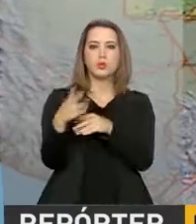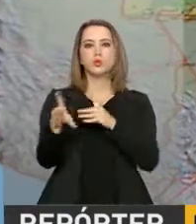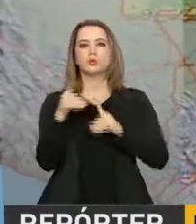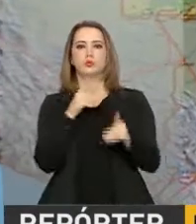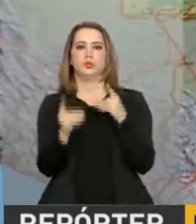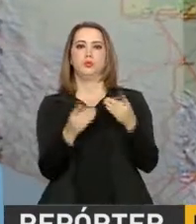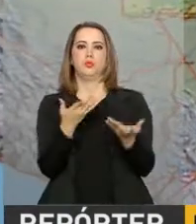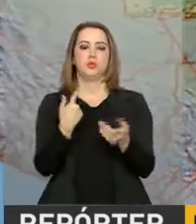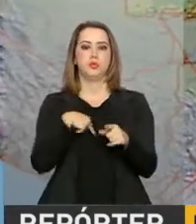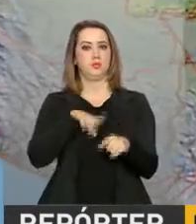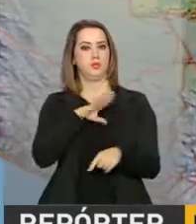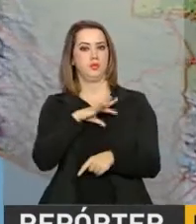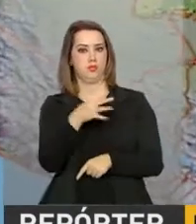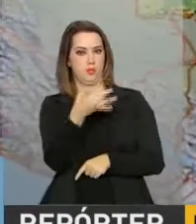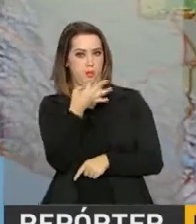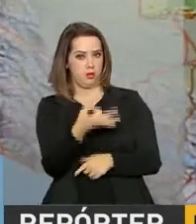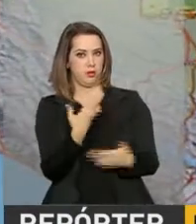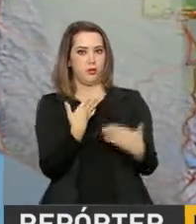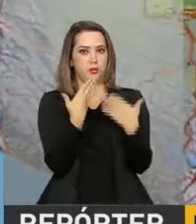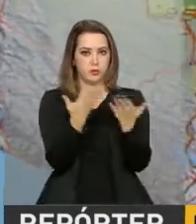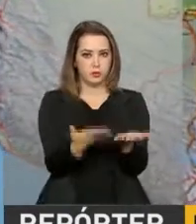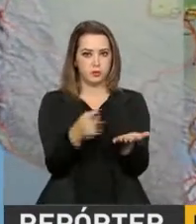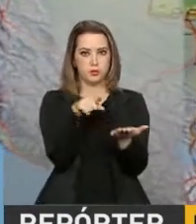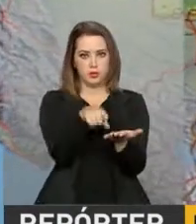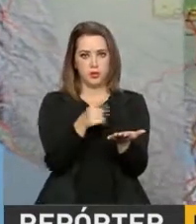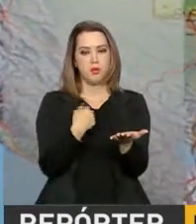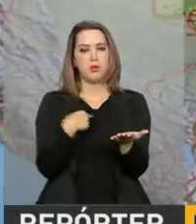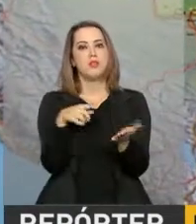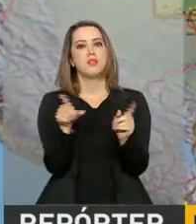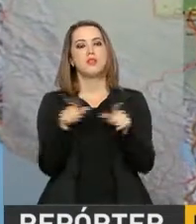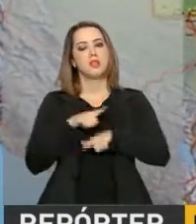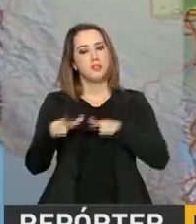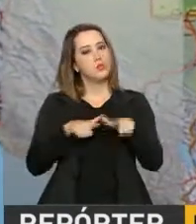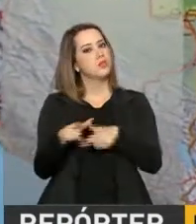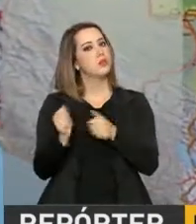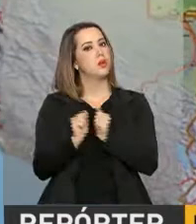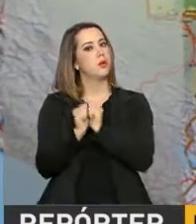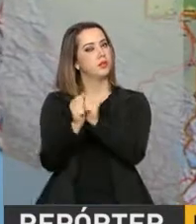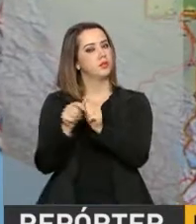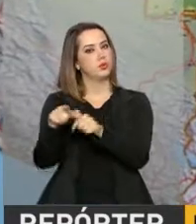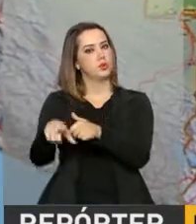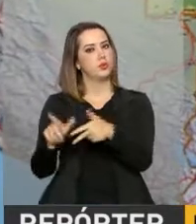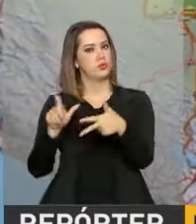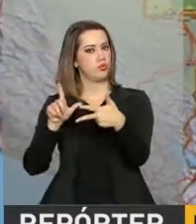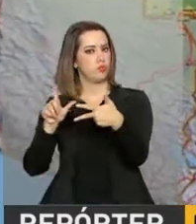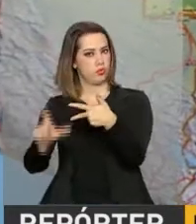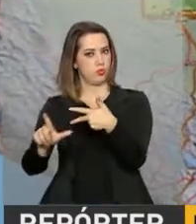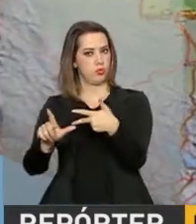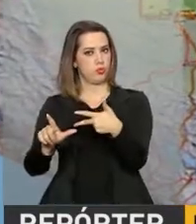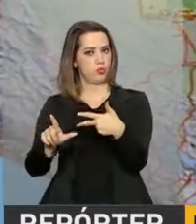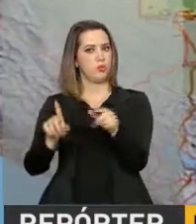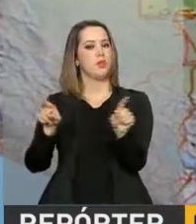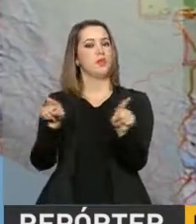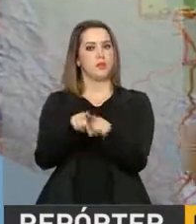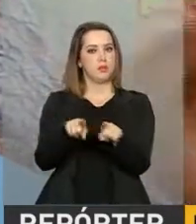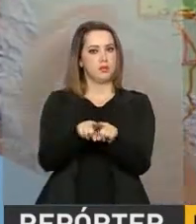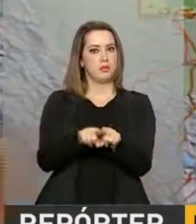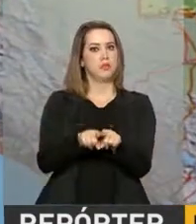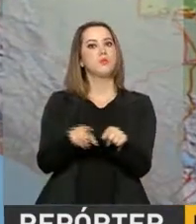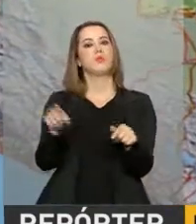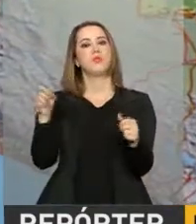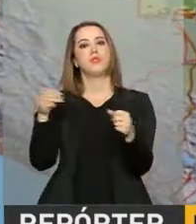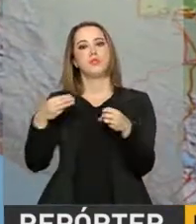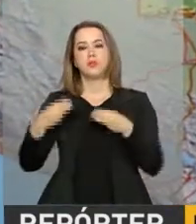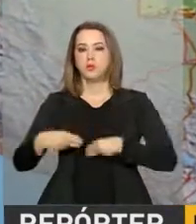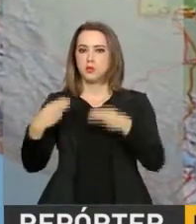que eu sugeri? Que eles fizessem um trabalho junto ao Legislativo, nos temas que são do Legislativo, e junto ao Ministério